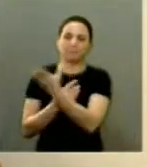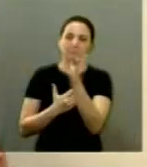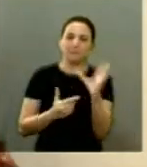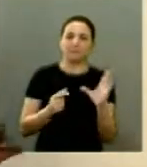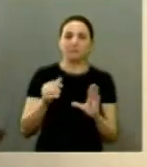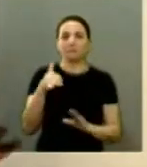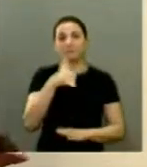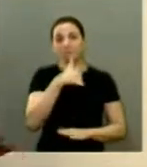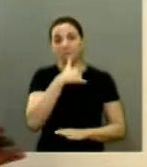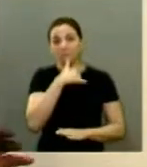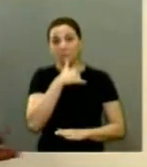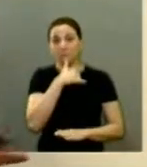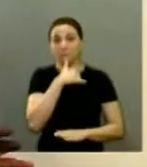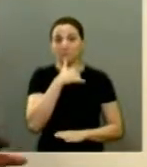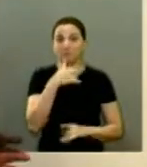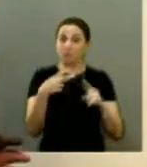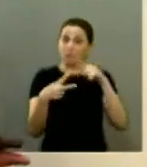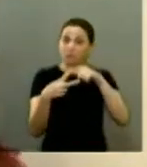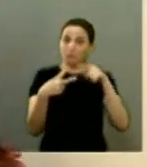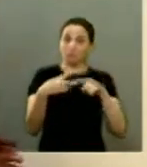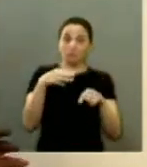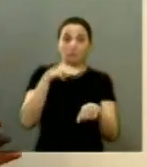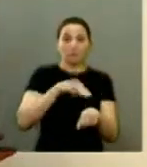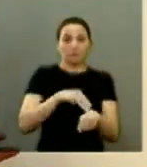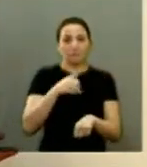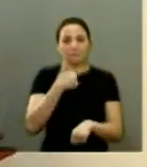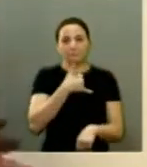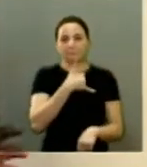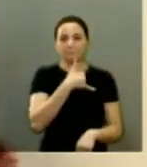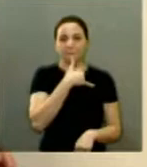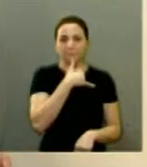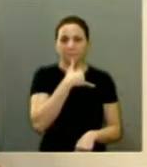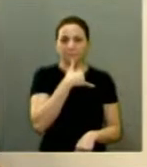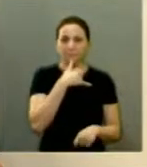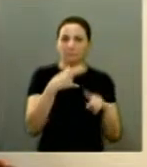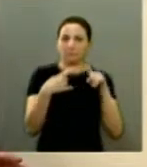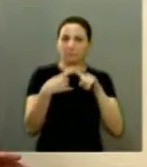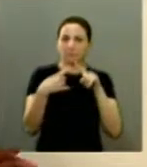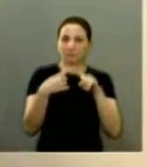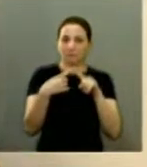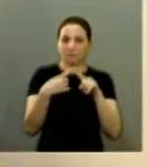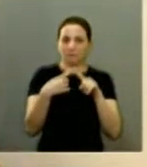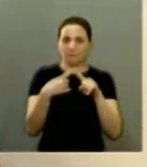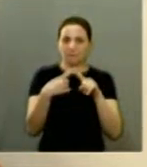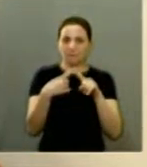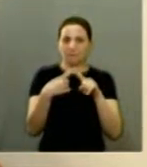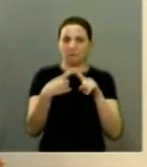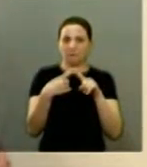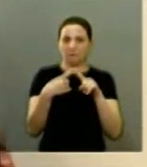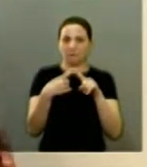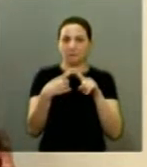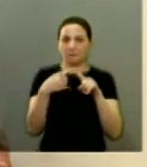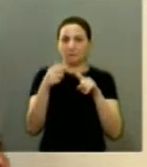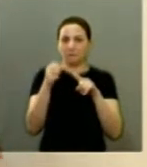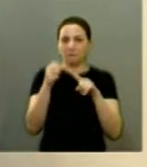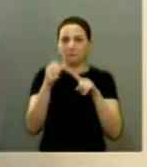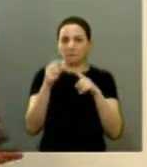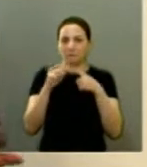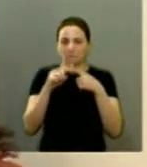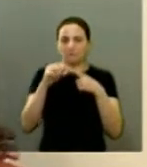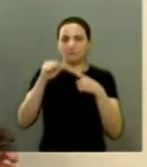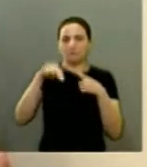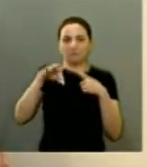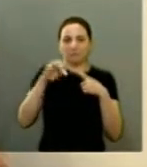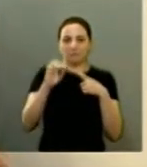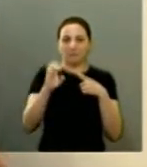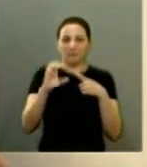Mas, infelizmente, a gente passou por dois momentos tristes. Um no Jardim Santa Clara e o outro, eu não